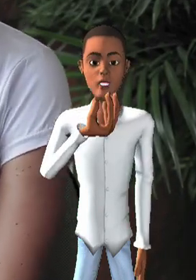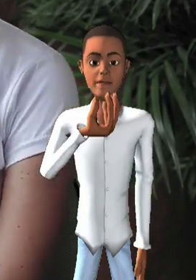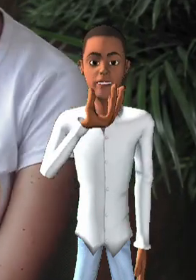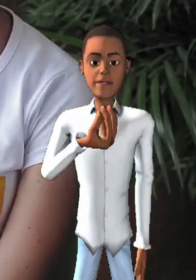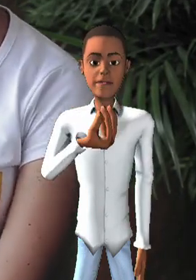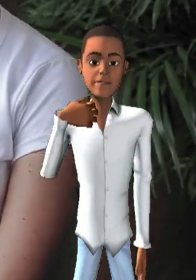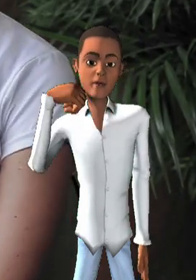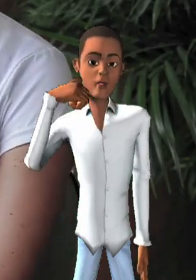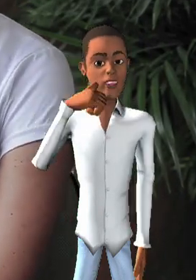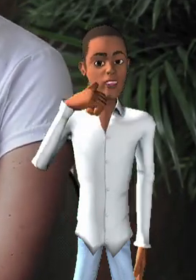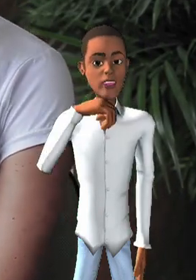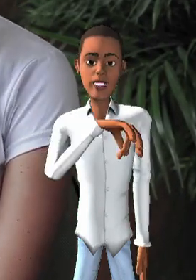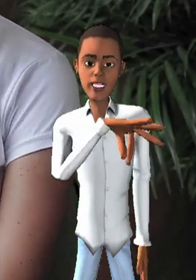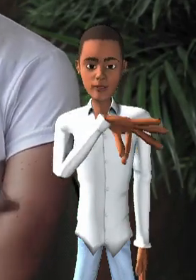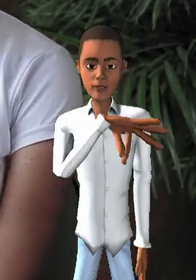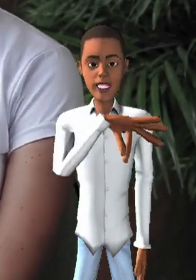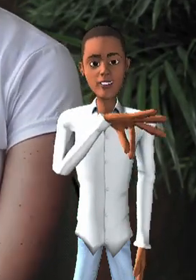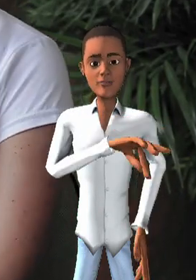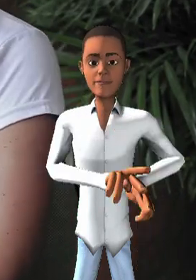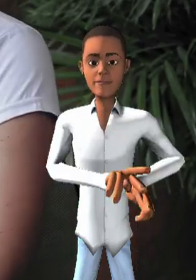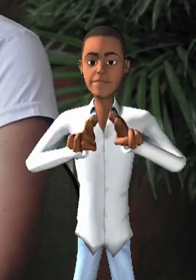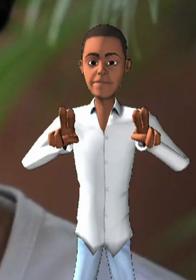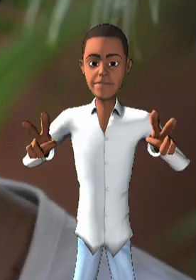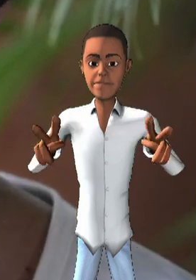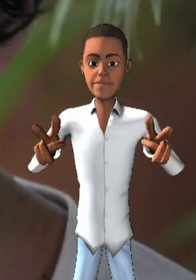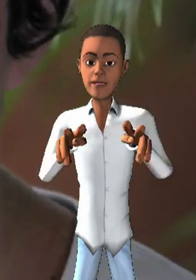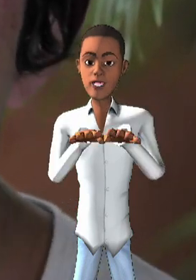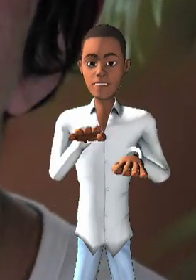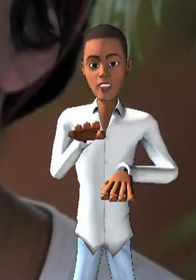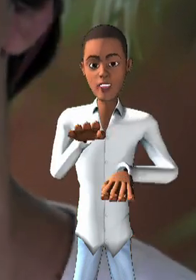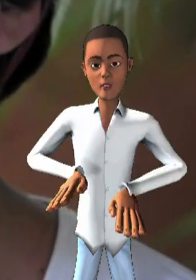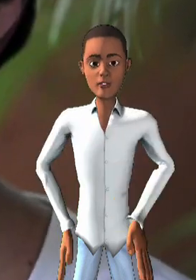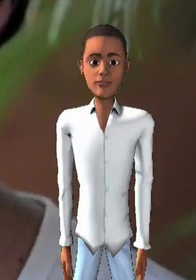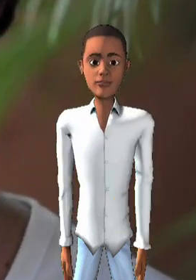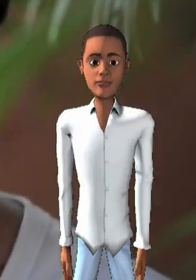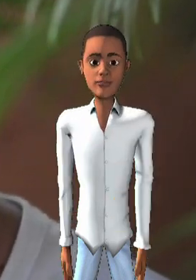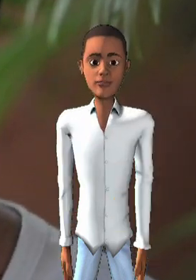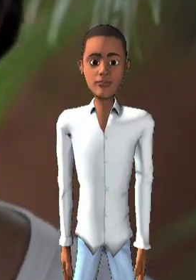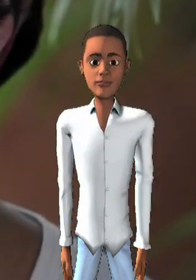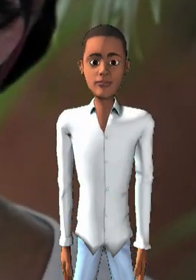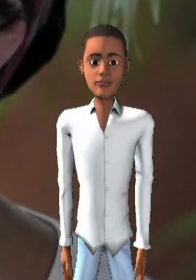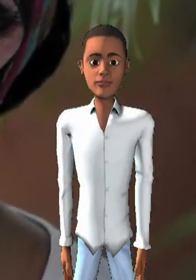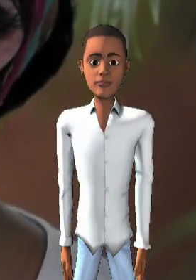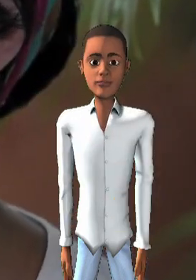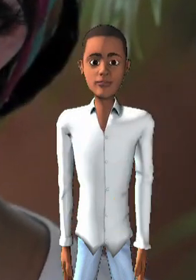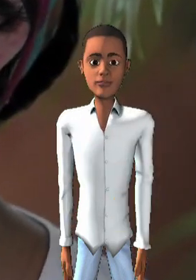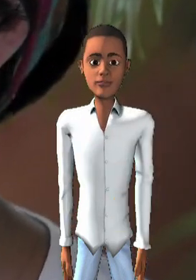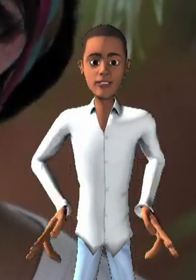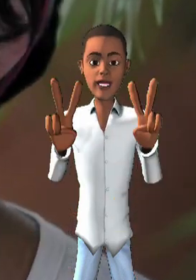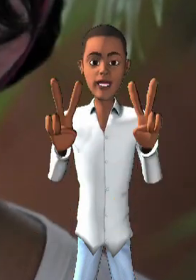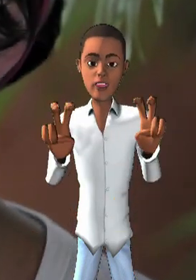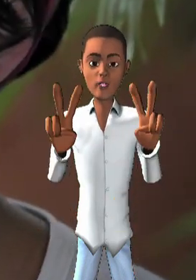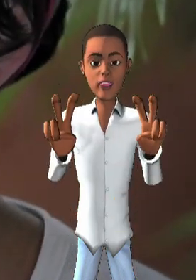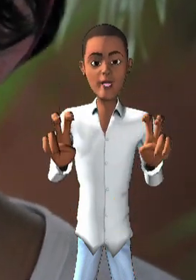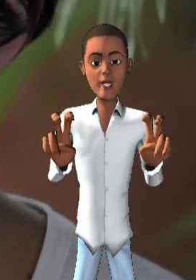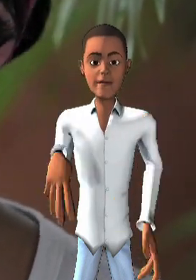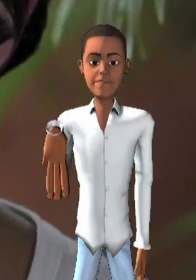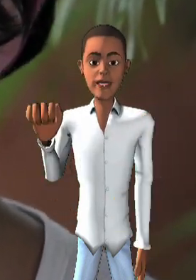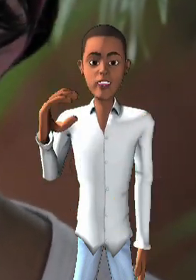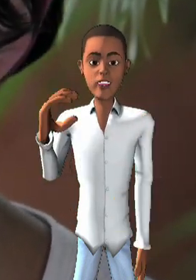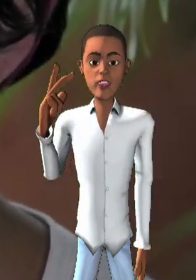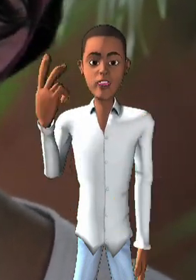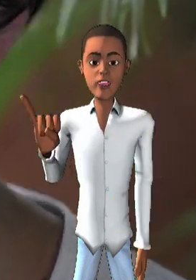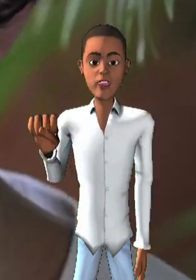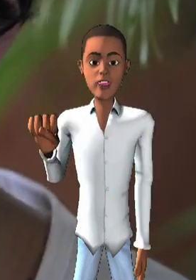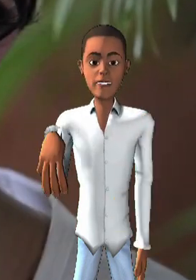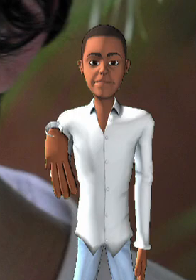a desigualdade que existe nos salários entre homens e mulheres, dos lugares de poder, né? Então, não está resolvido. Acho que esse é um